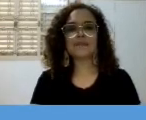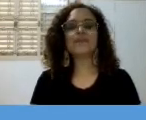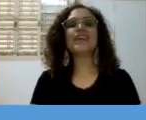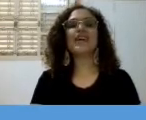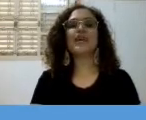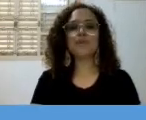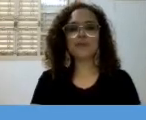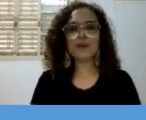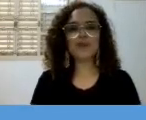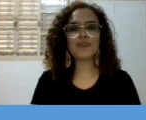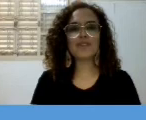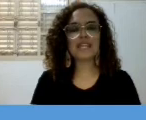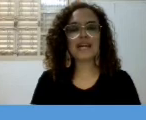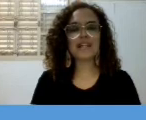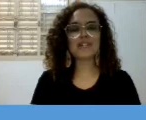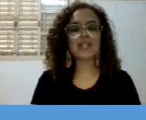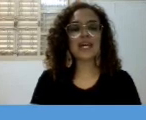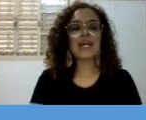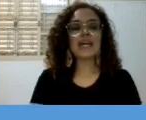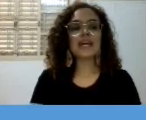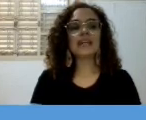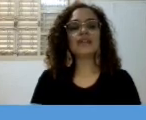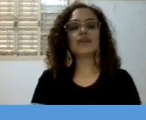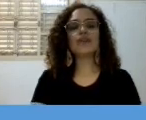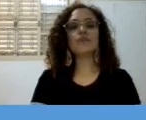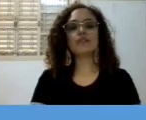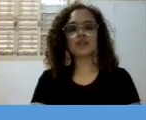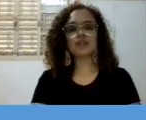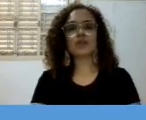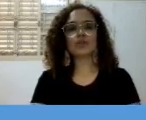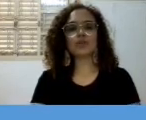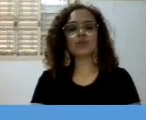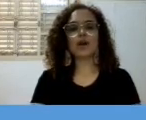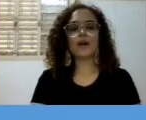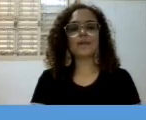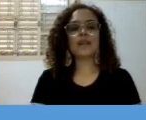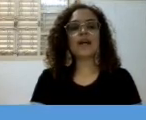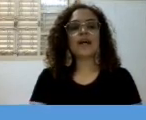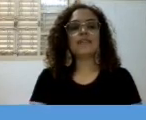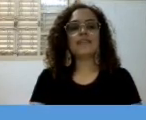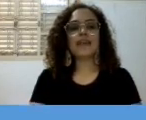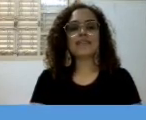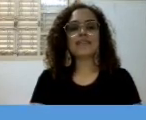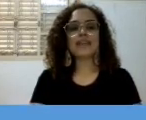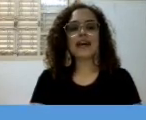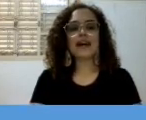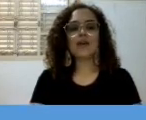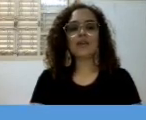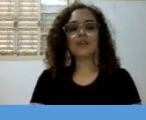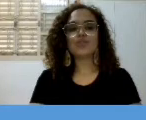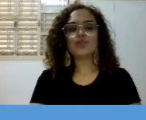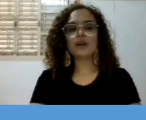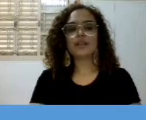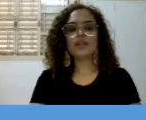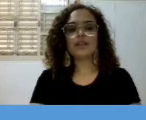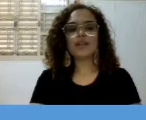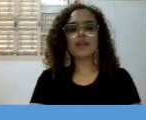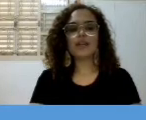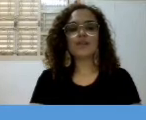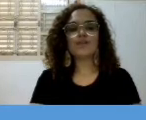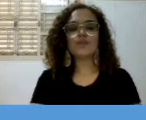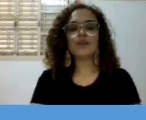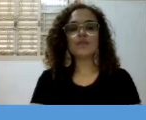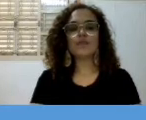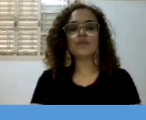encantar? Rimou, na verdade? E aí, então, vamos ler tudo? Ó, nesta aula de